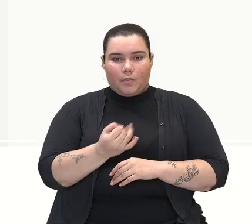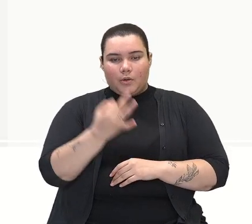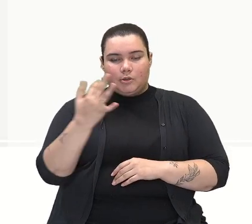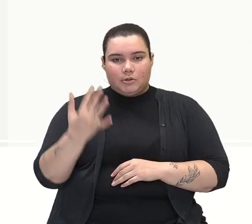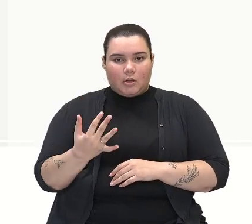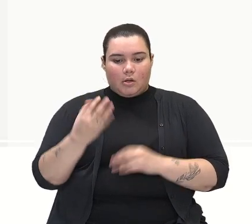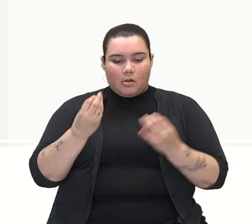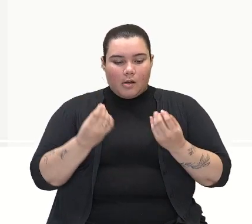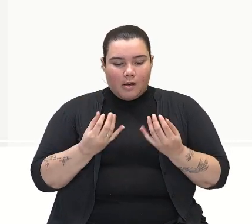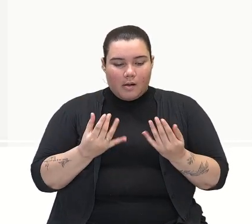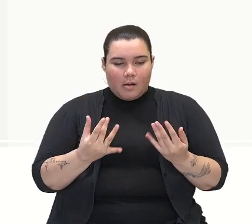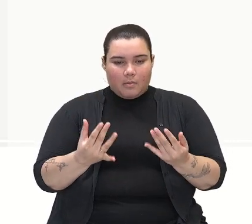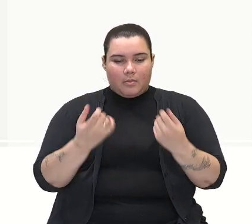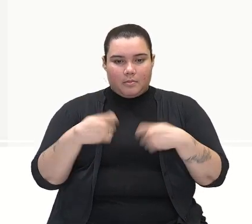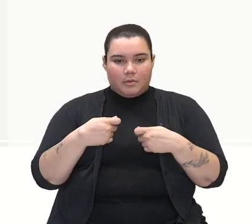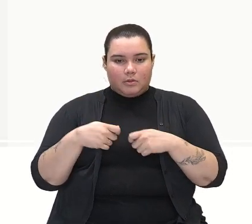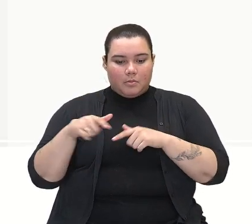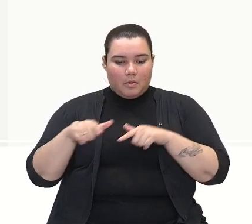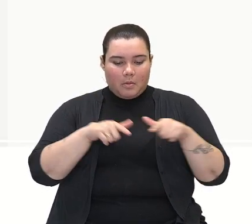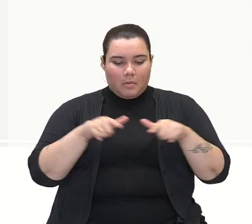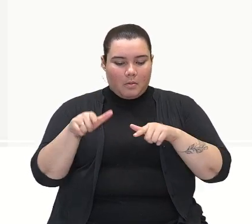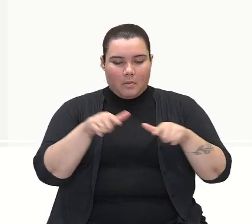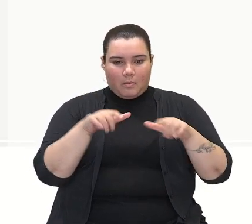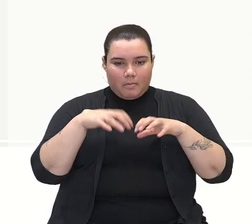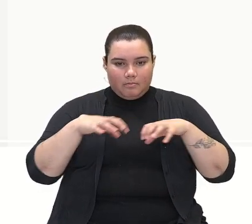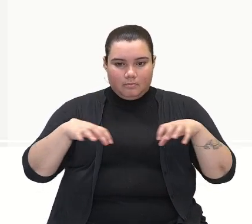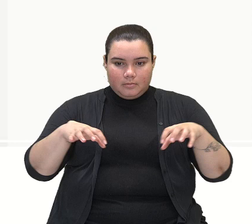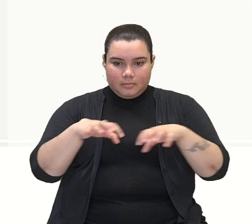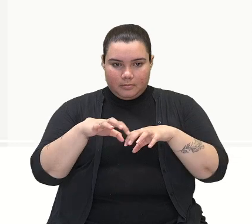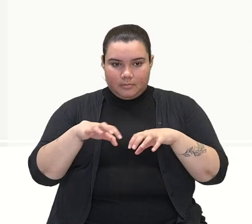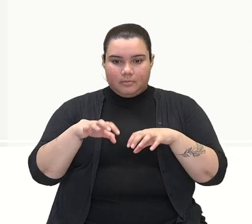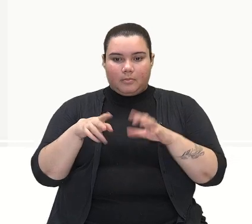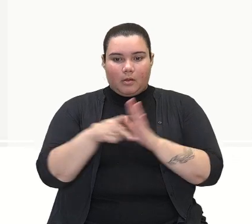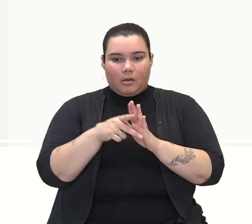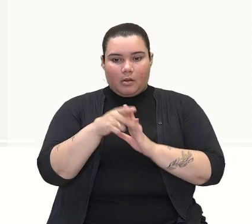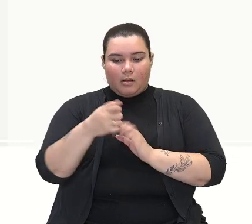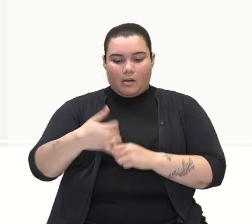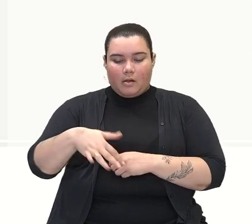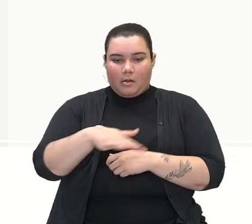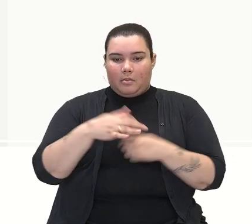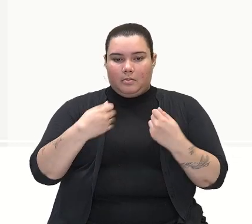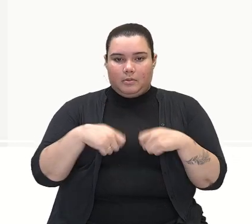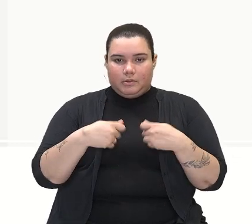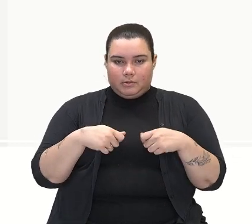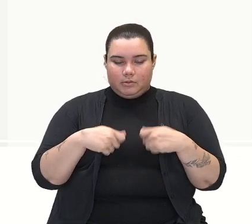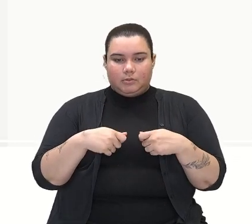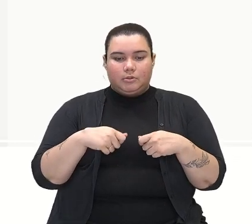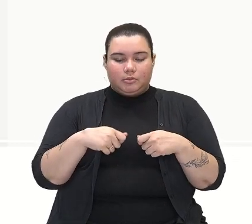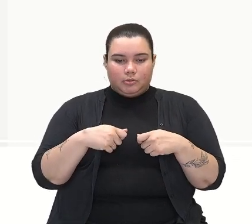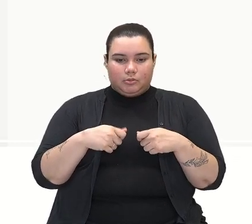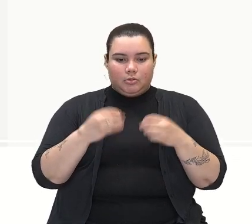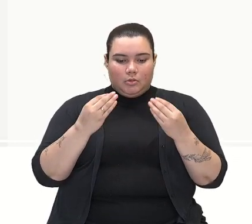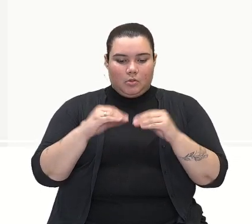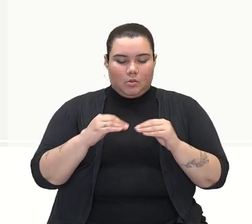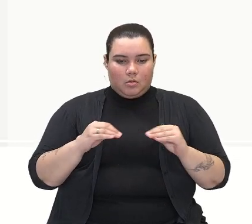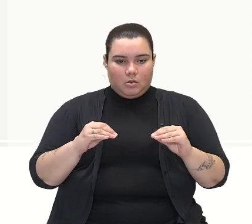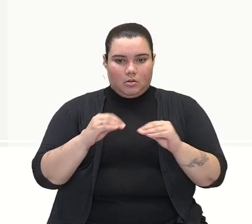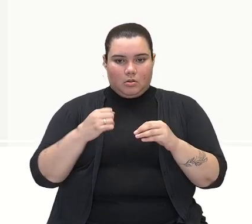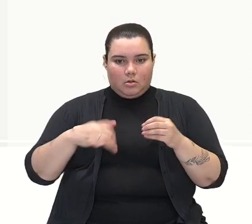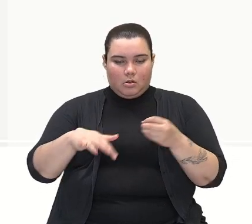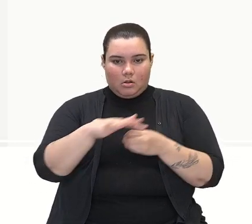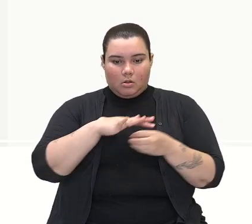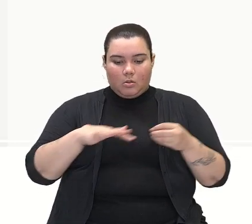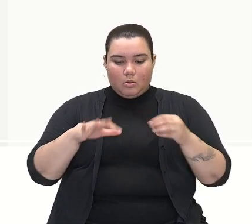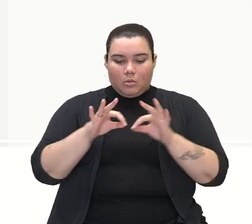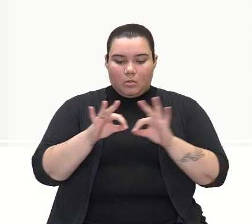precisar colocar aí de grama na sua área, né? A área que ele precisa colocar de grama aí no seu